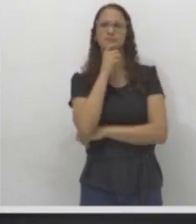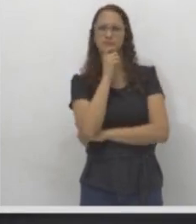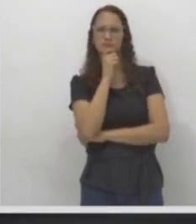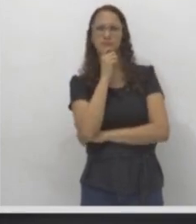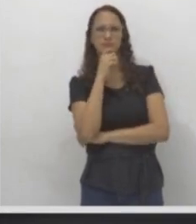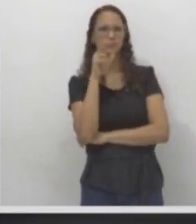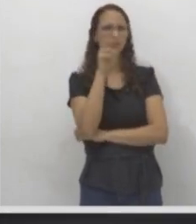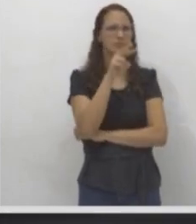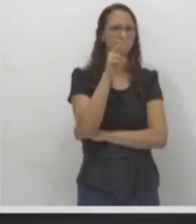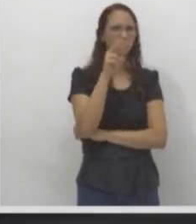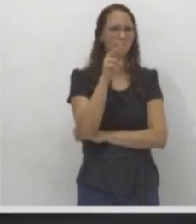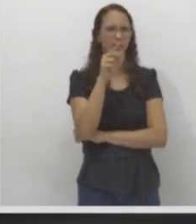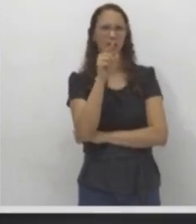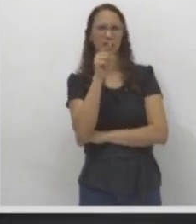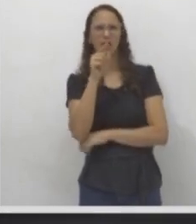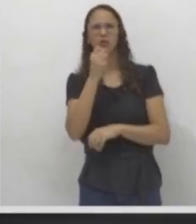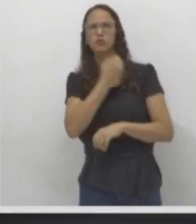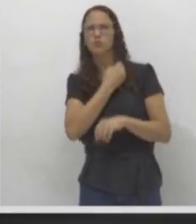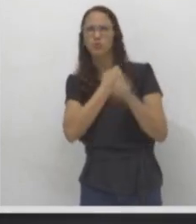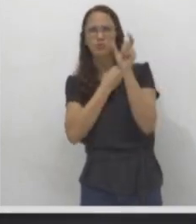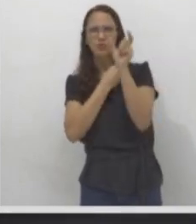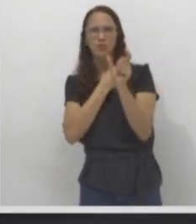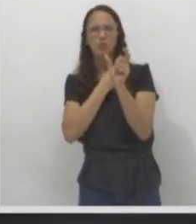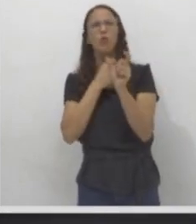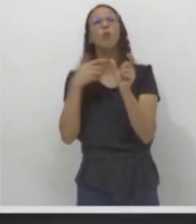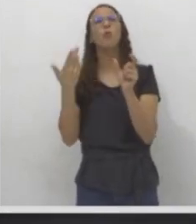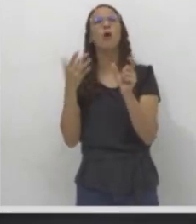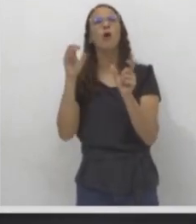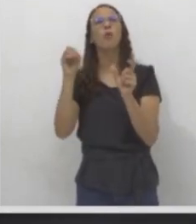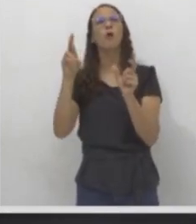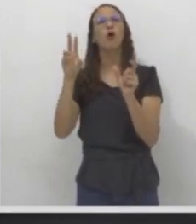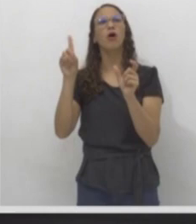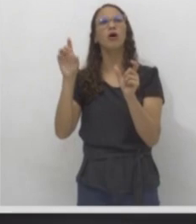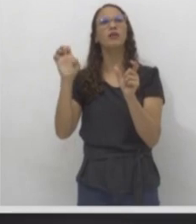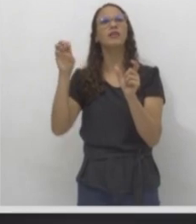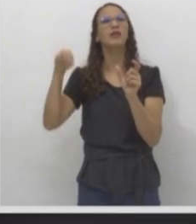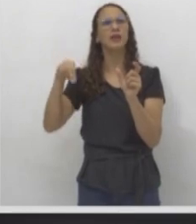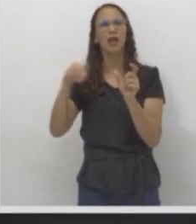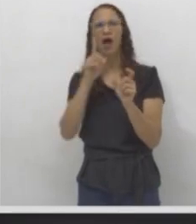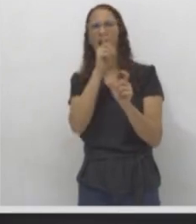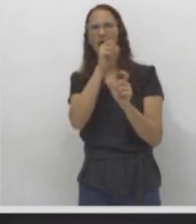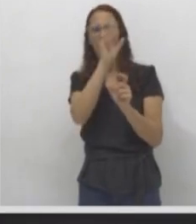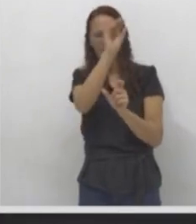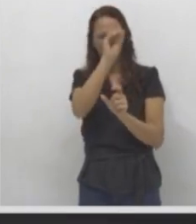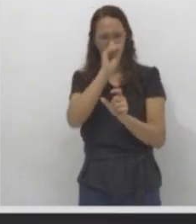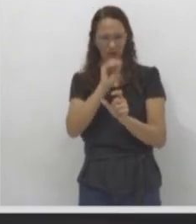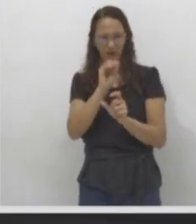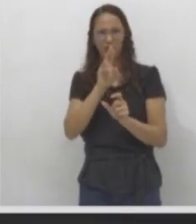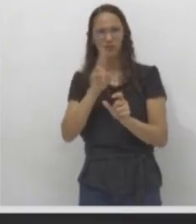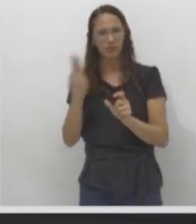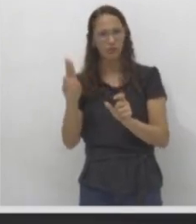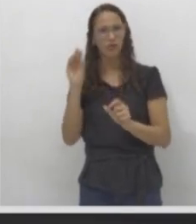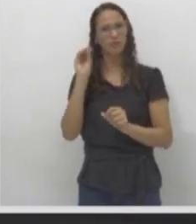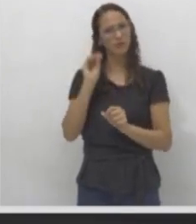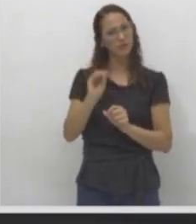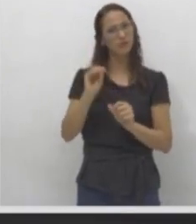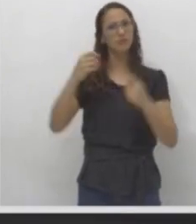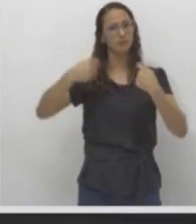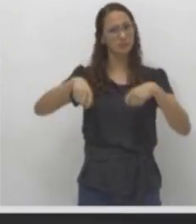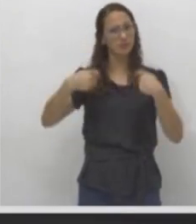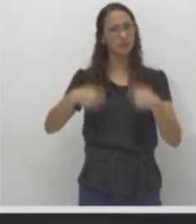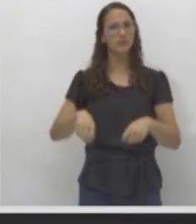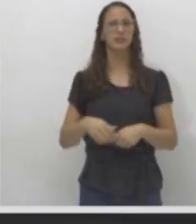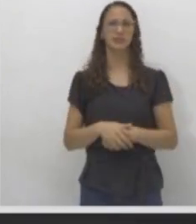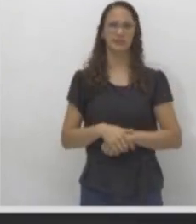número, a ordem onde ele se encontra e colocar o nome dessa ordem. Então, nós vamos agora